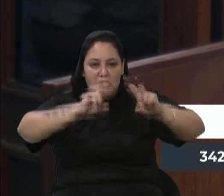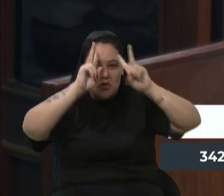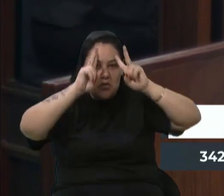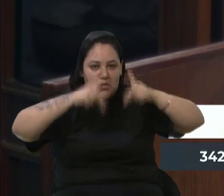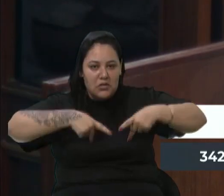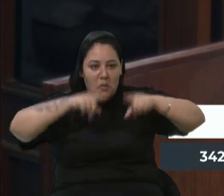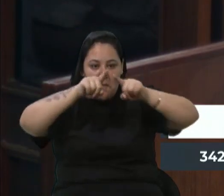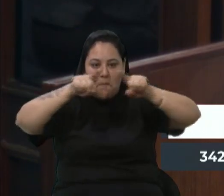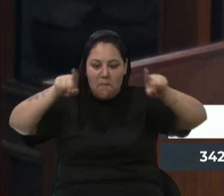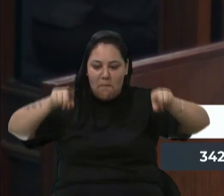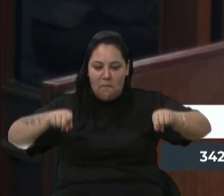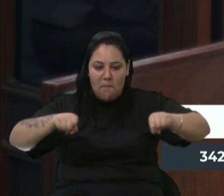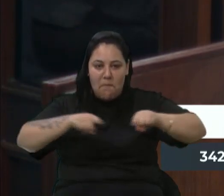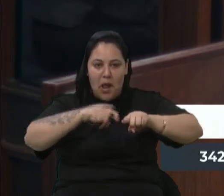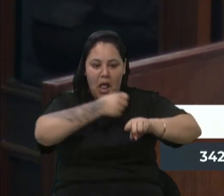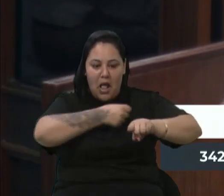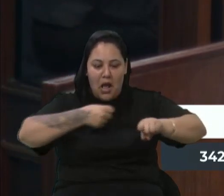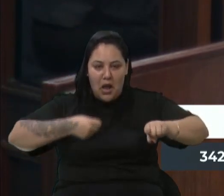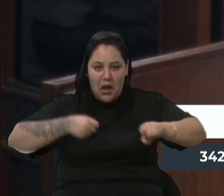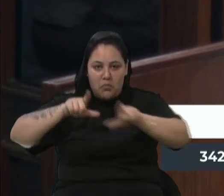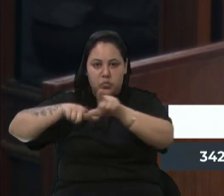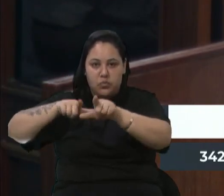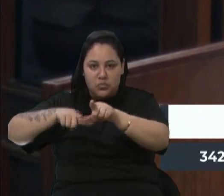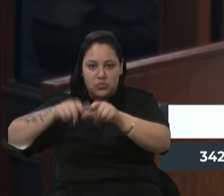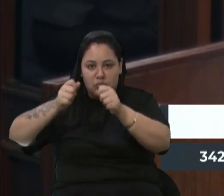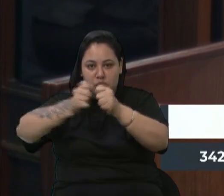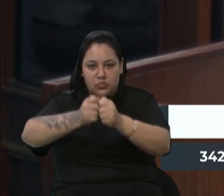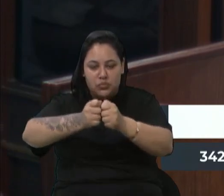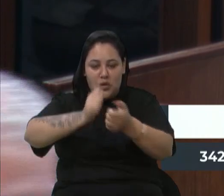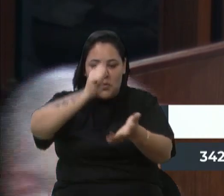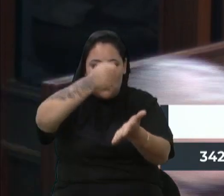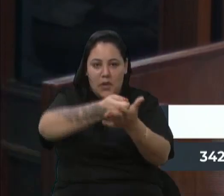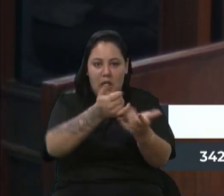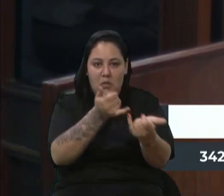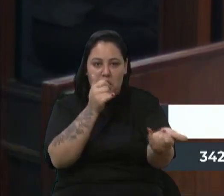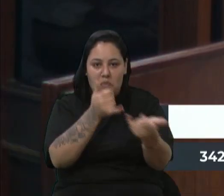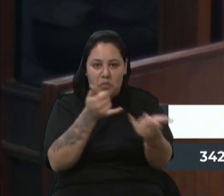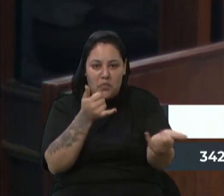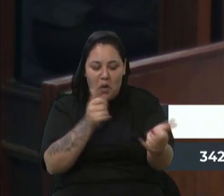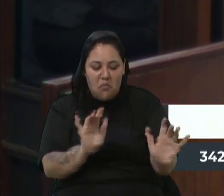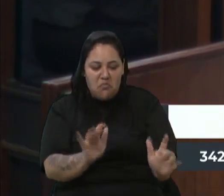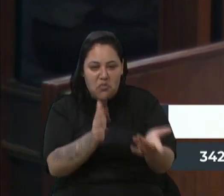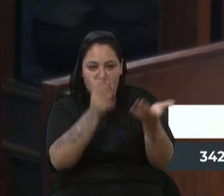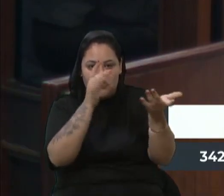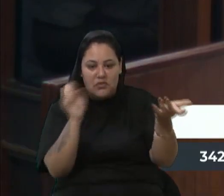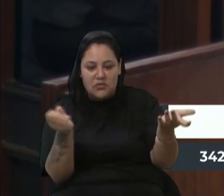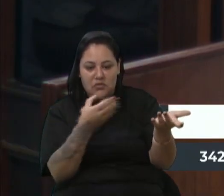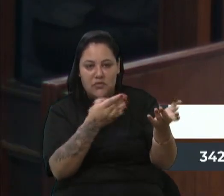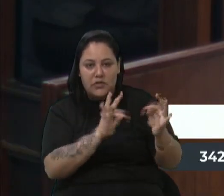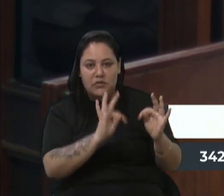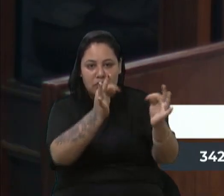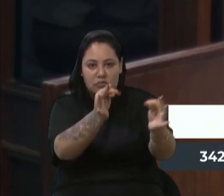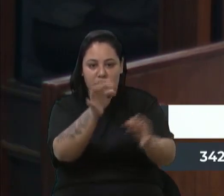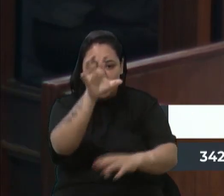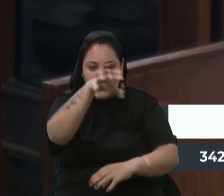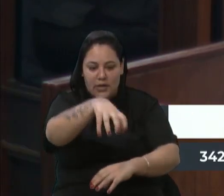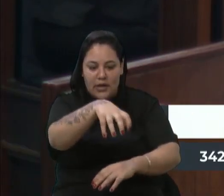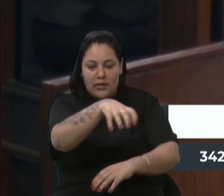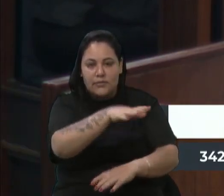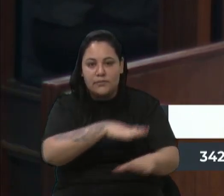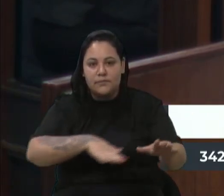placas, transporte e sistema de pagamento eletrônico. Isso impulsiona a inovação, tecnologia no setor do